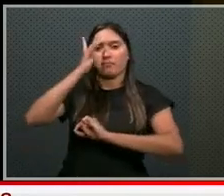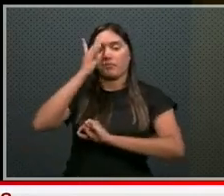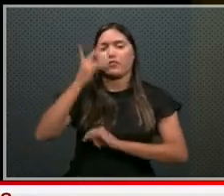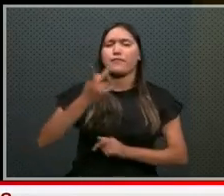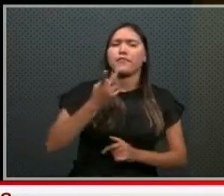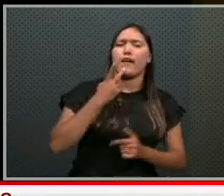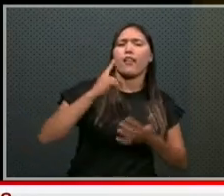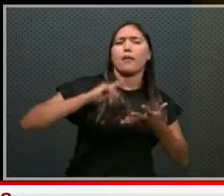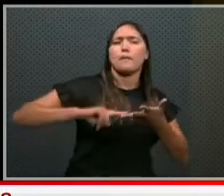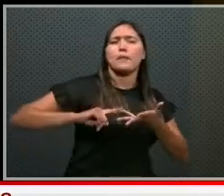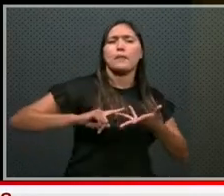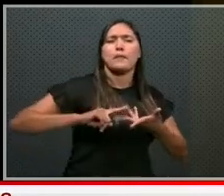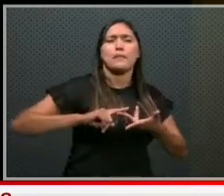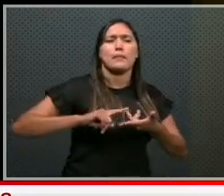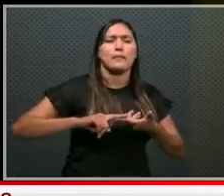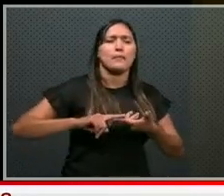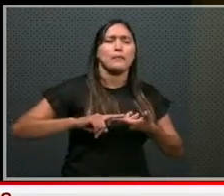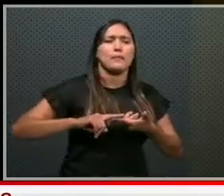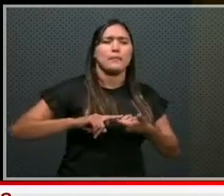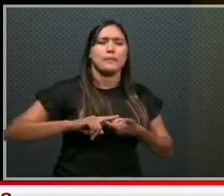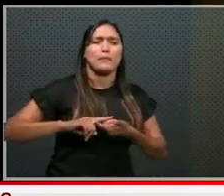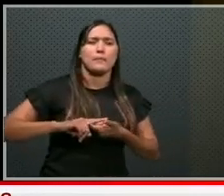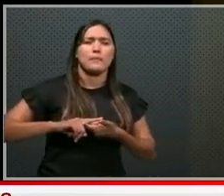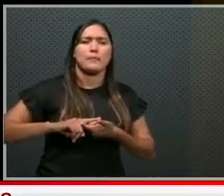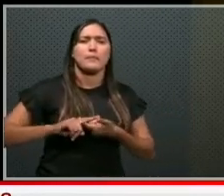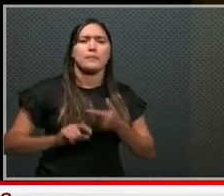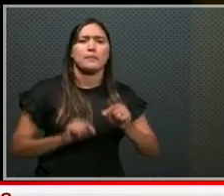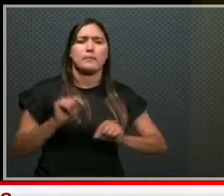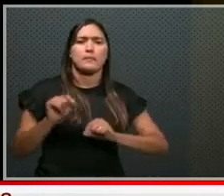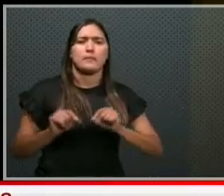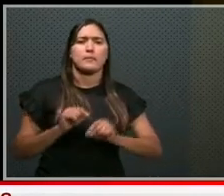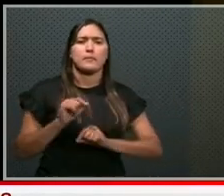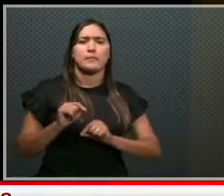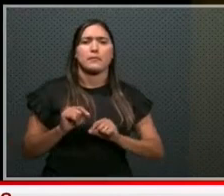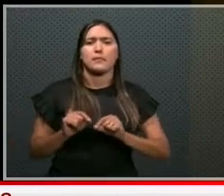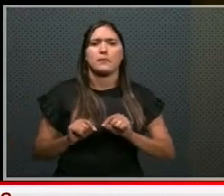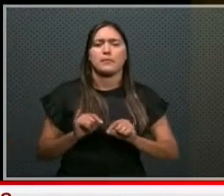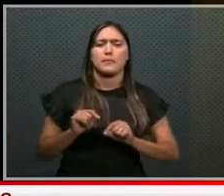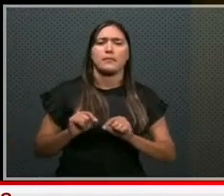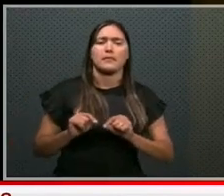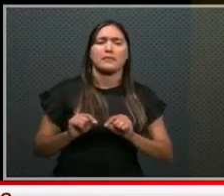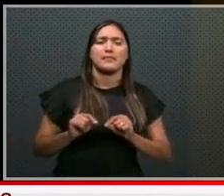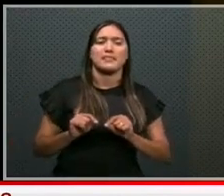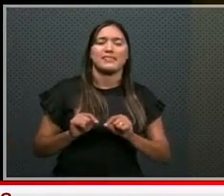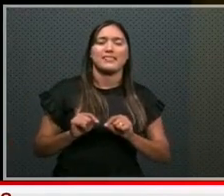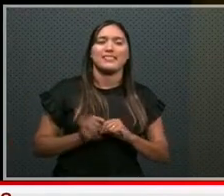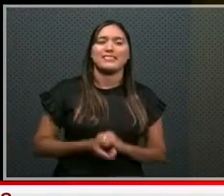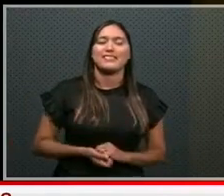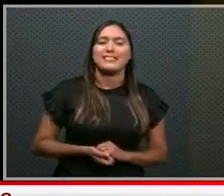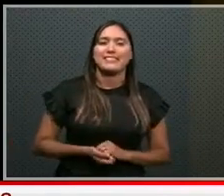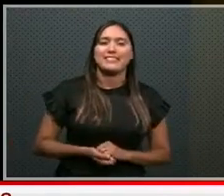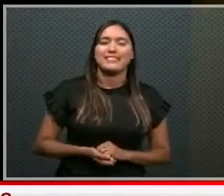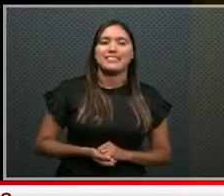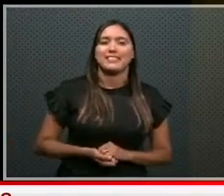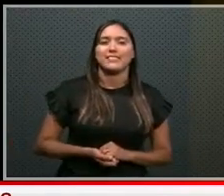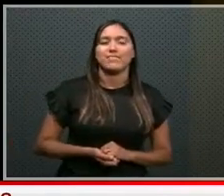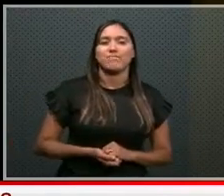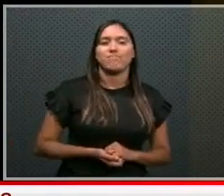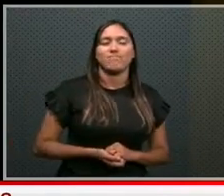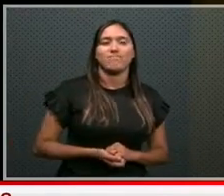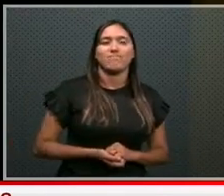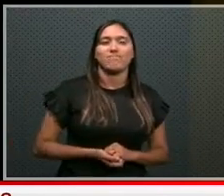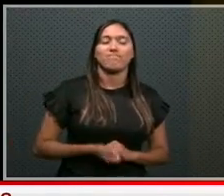história que você mencionou aqui onde eu quero fazer esse repeletivo e essa jovem aqui de estender um pouquinho